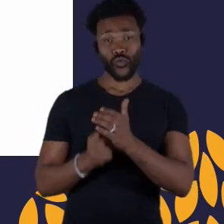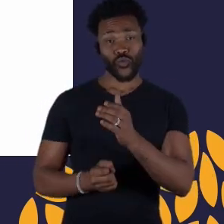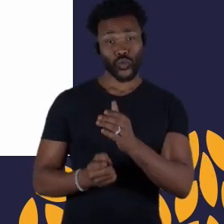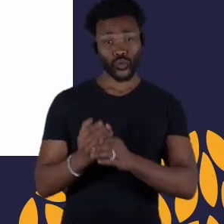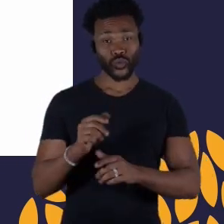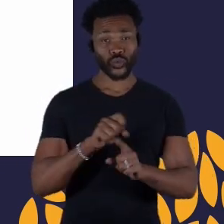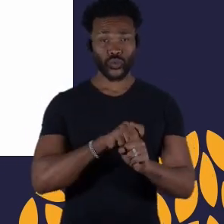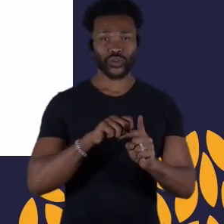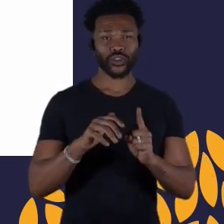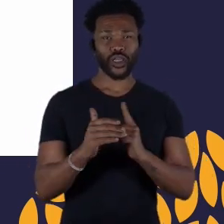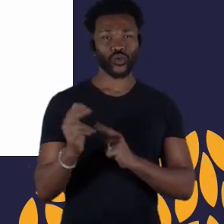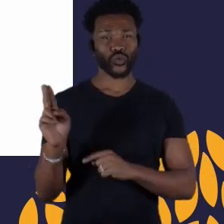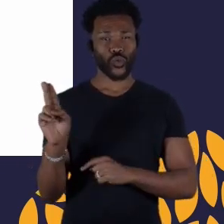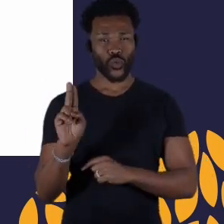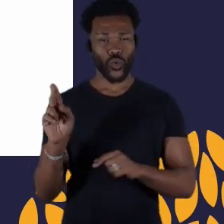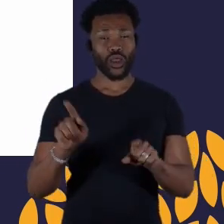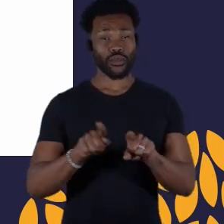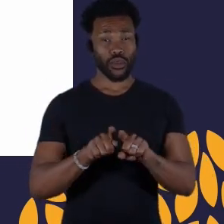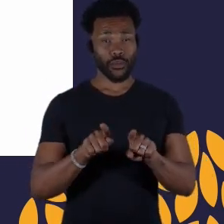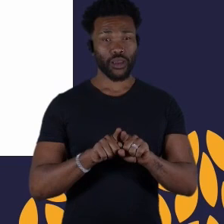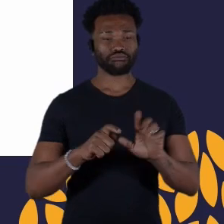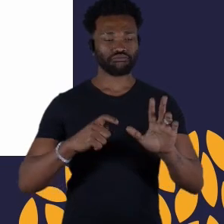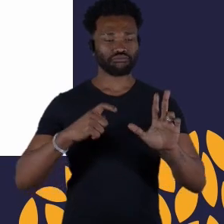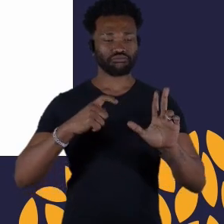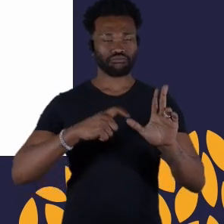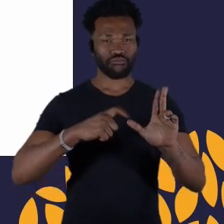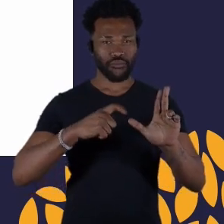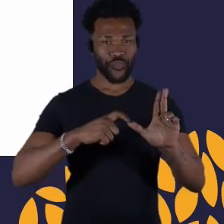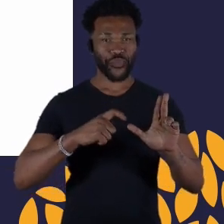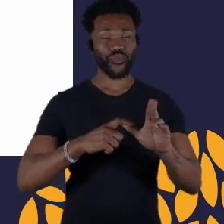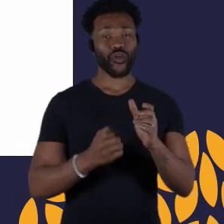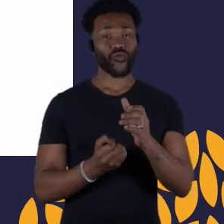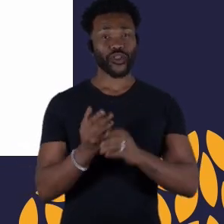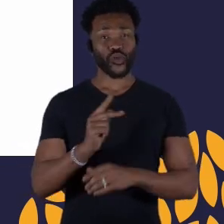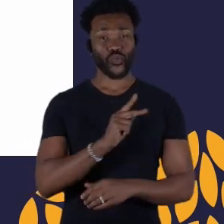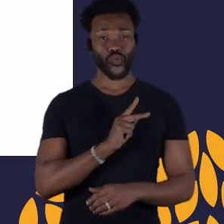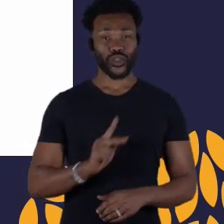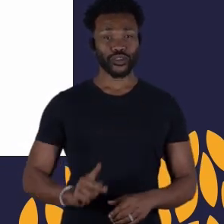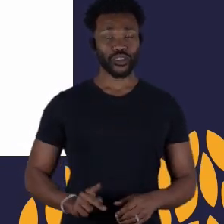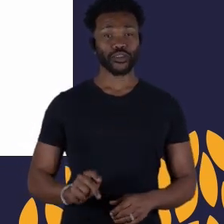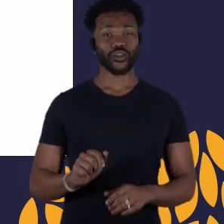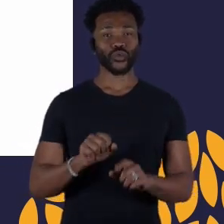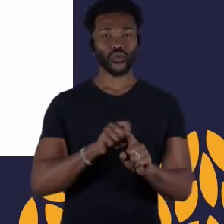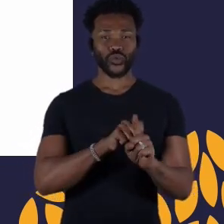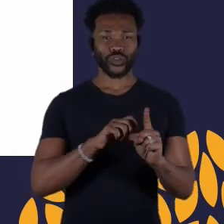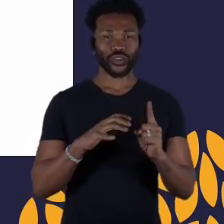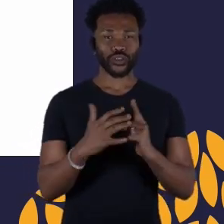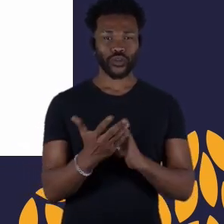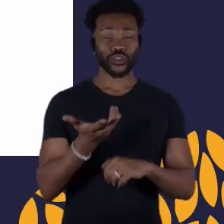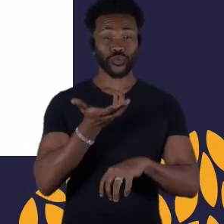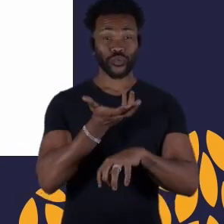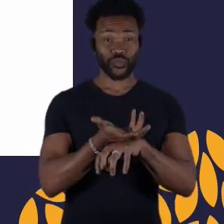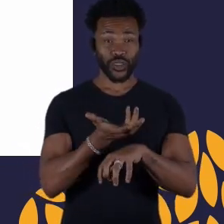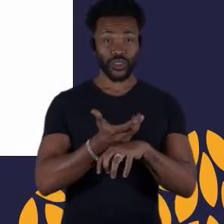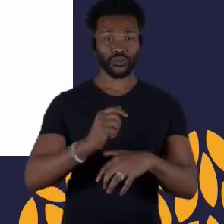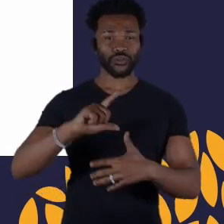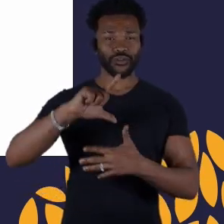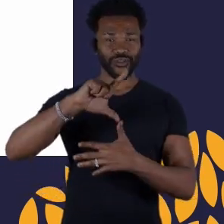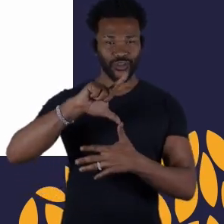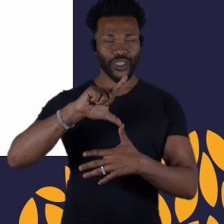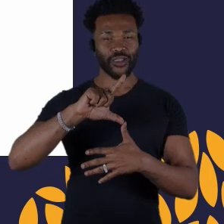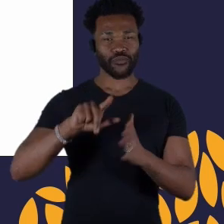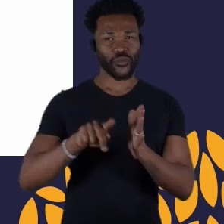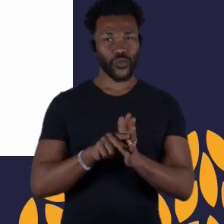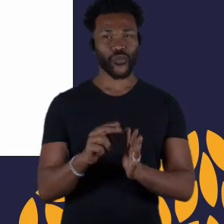da Sociedade Uruguaia de Endocannabinologia, fundadora e presidente da Sociedade Interdisciplinar Latino-Americana de